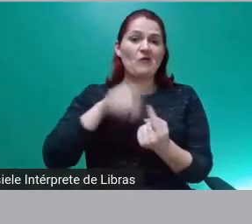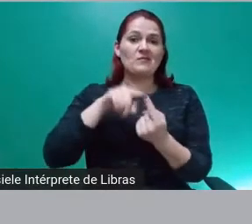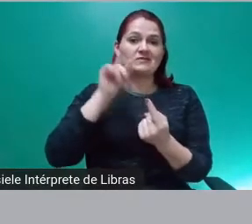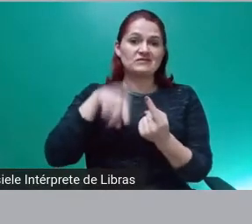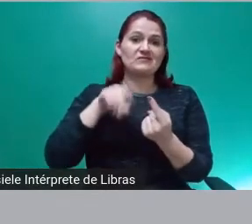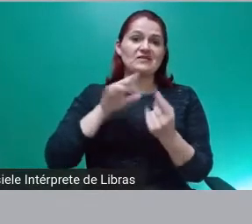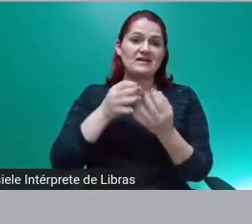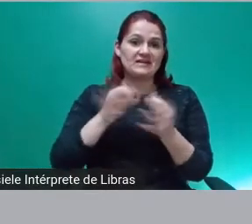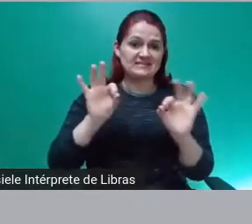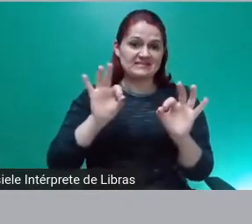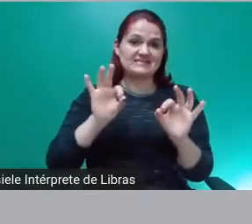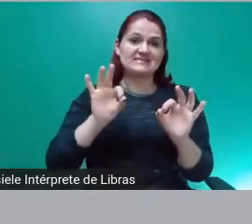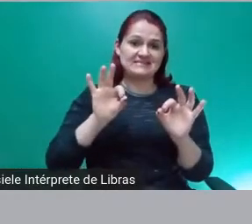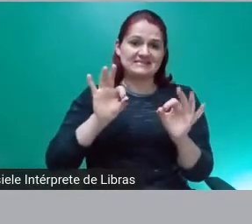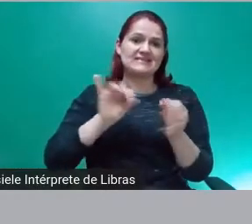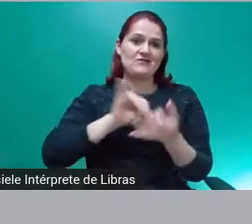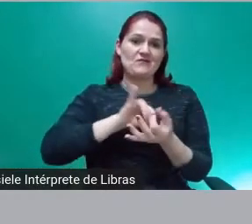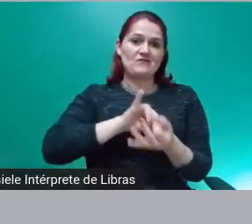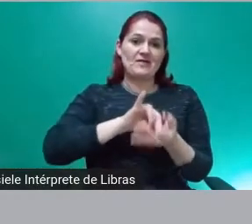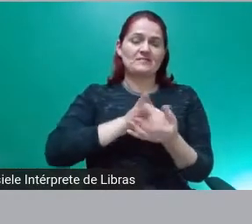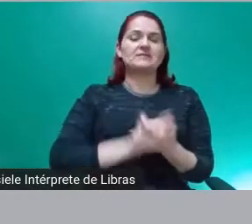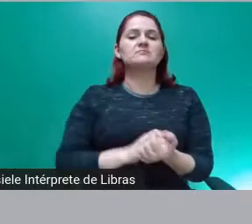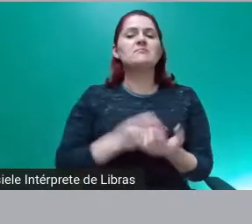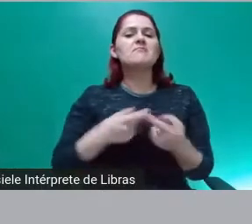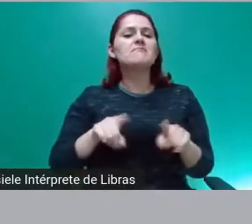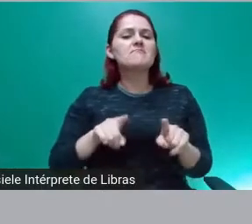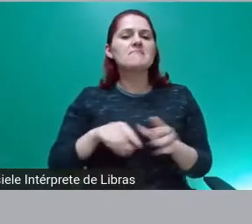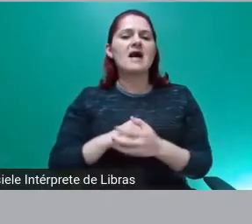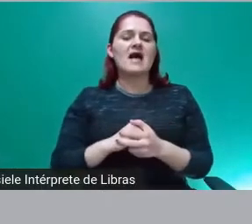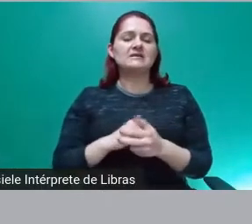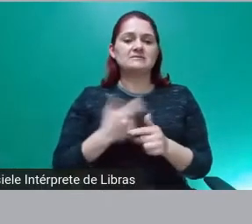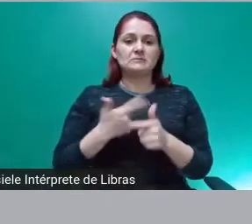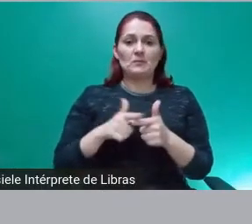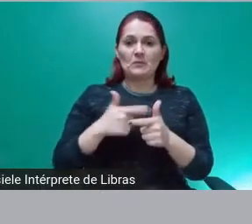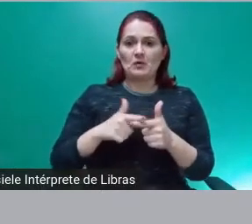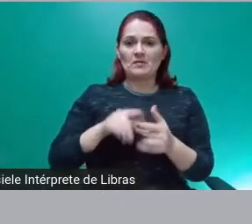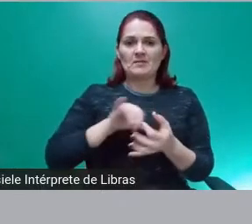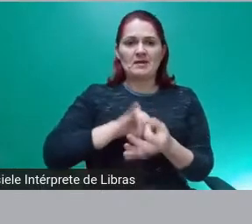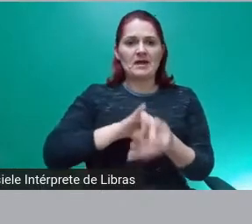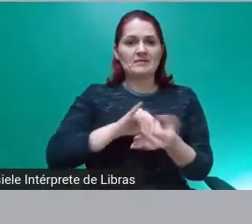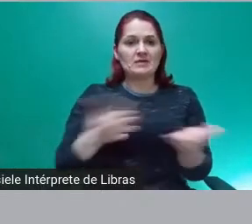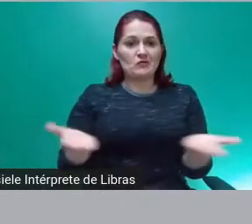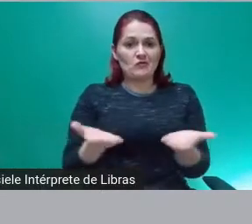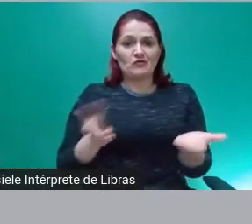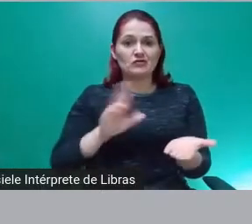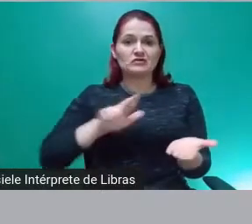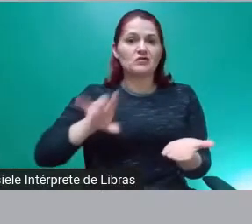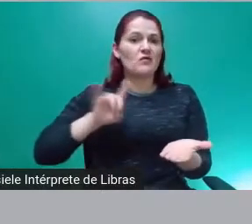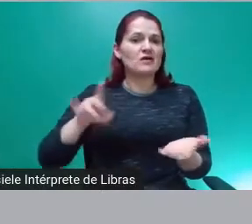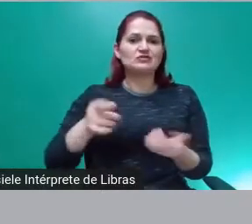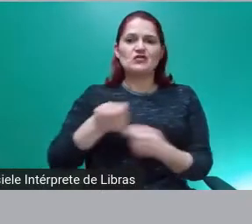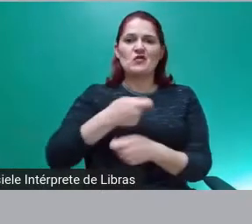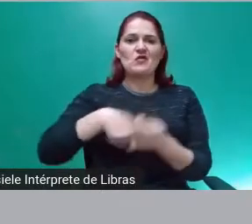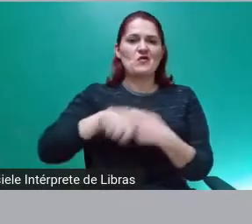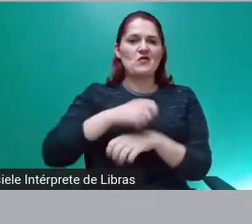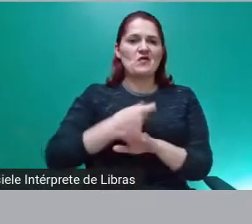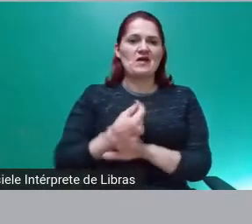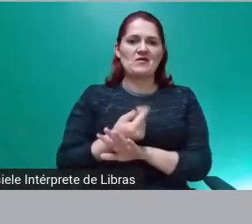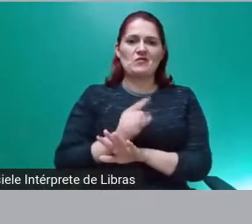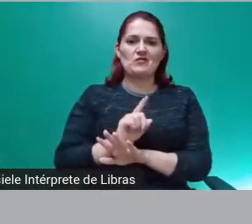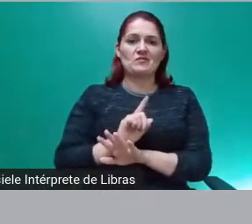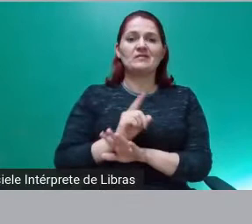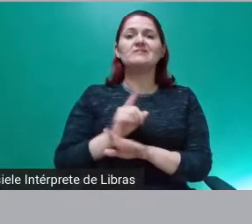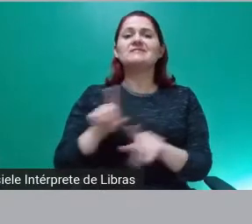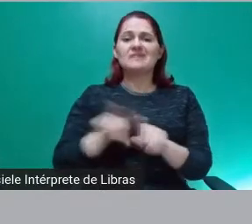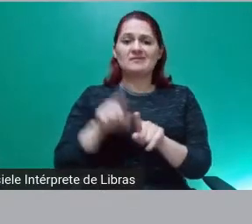Mas a crise do capitalismo hoje não é só a crise econômica. Todo mundo sabe que a natureza está sendo